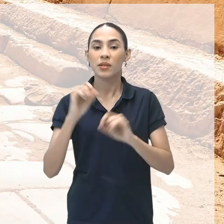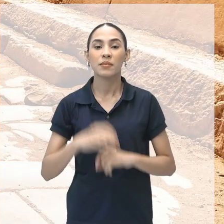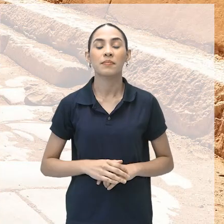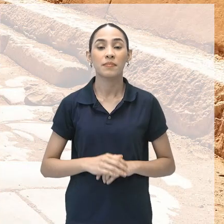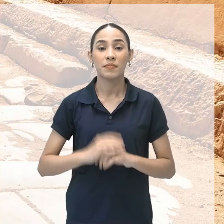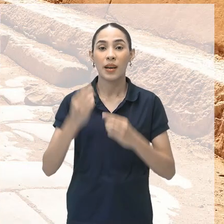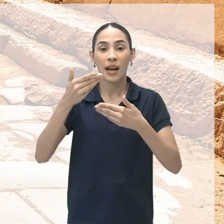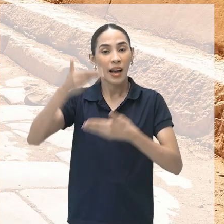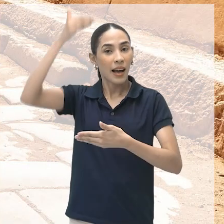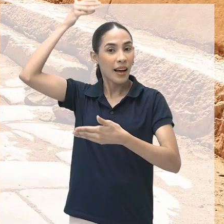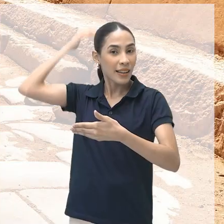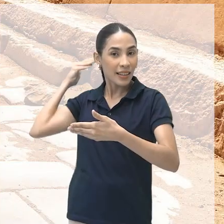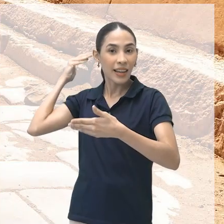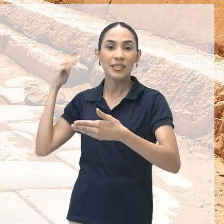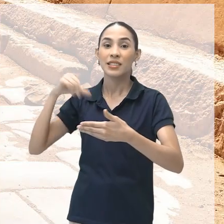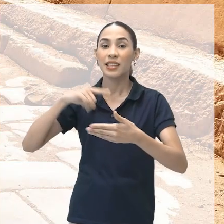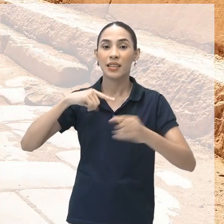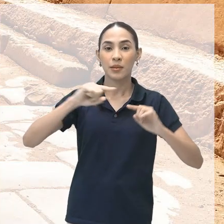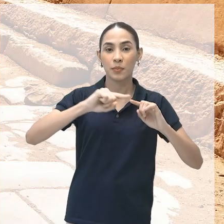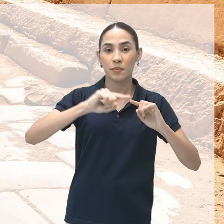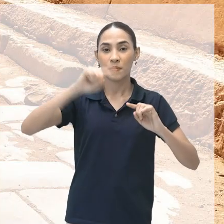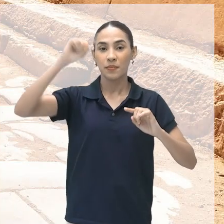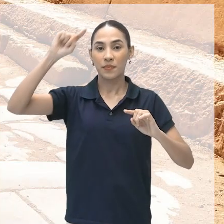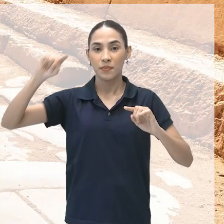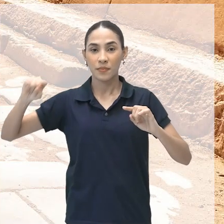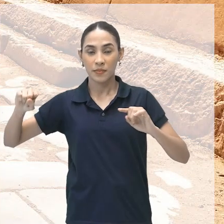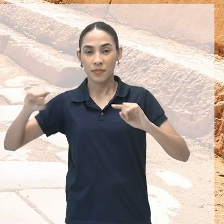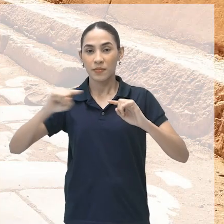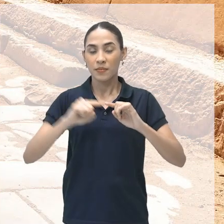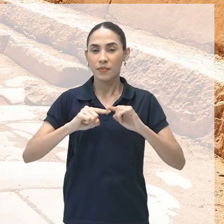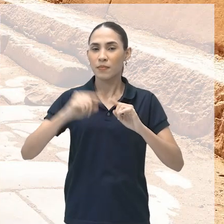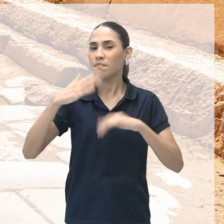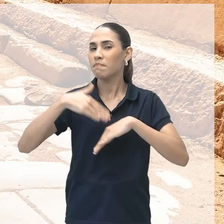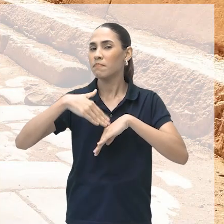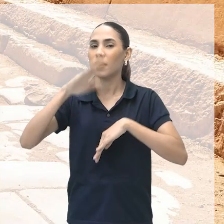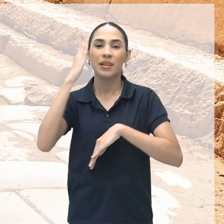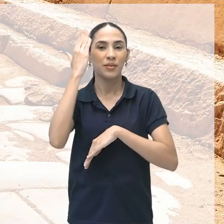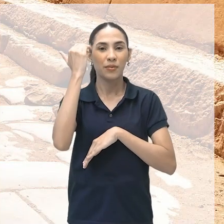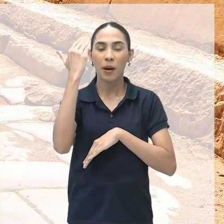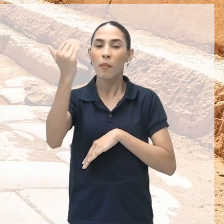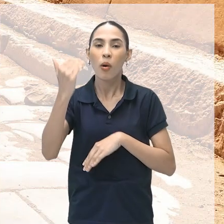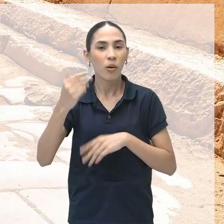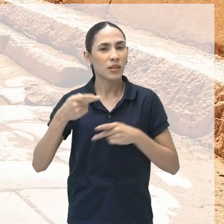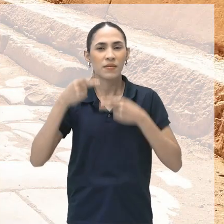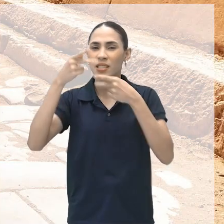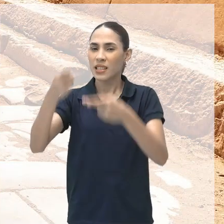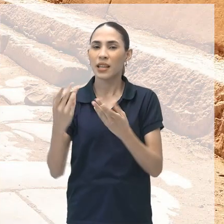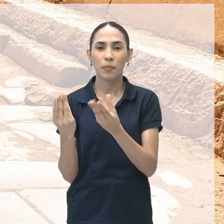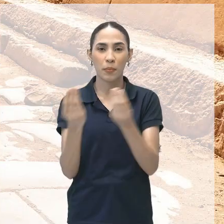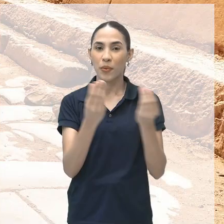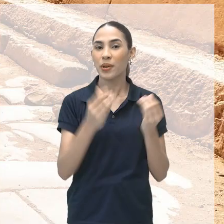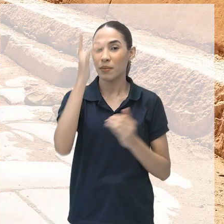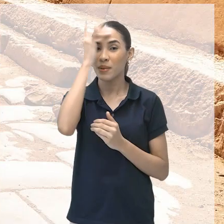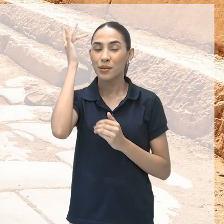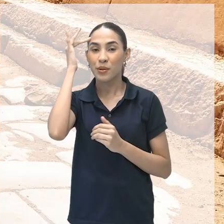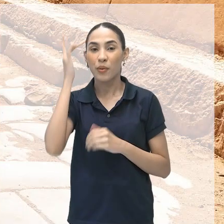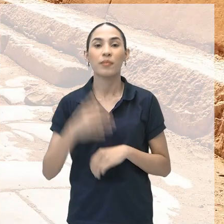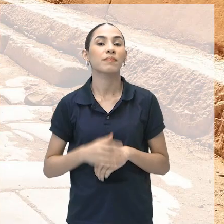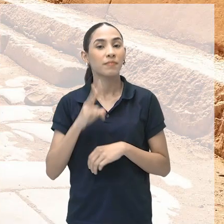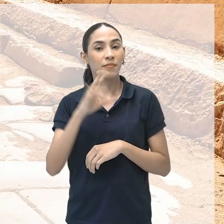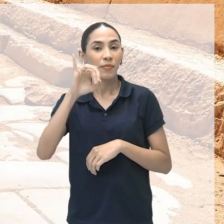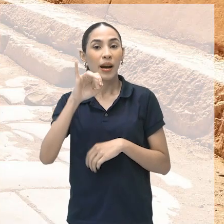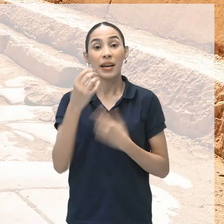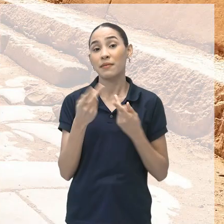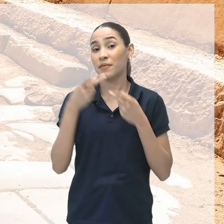ali atrás as pirâmides, que são as 3 pirâmides famosas, aí muito visitada por muitas pessoas quando vão